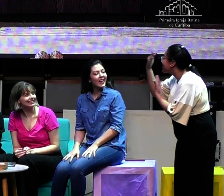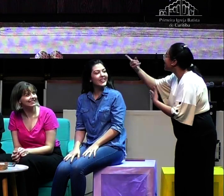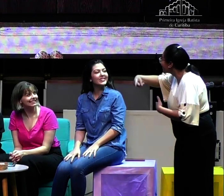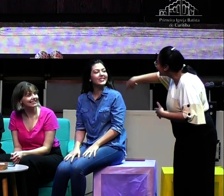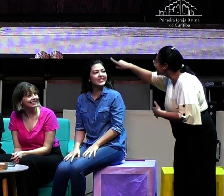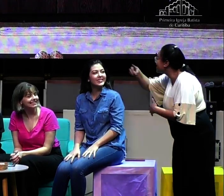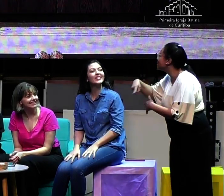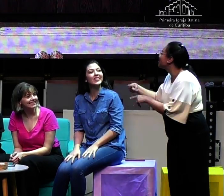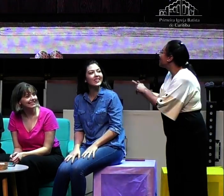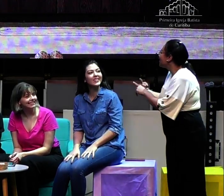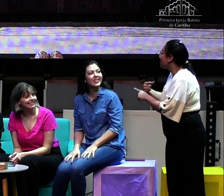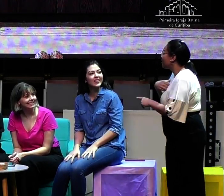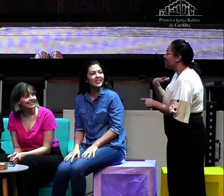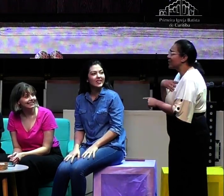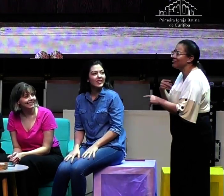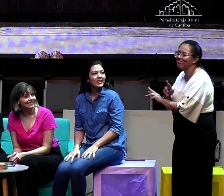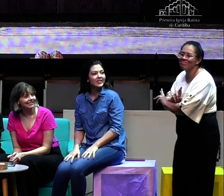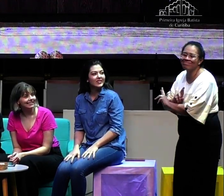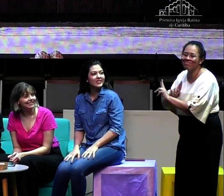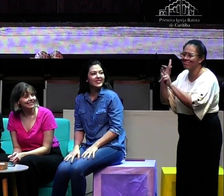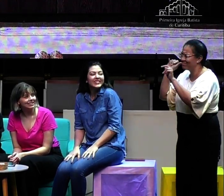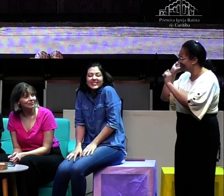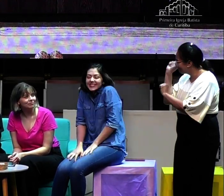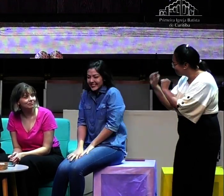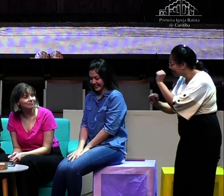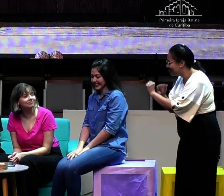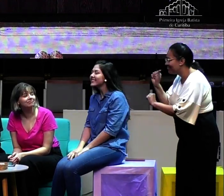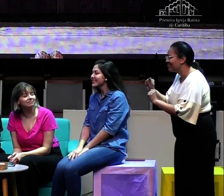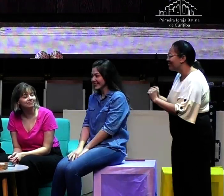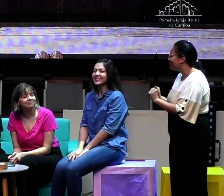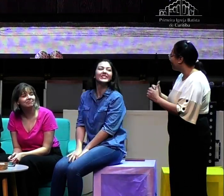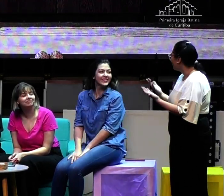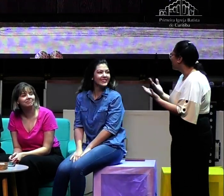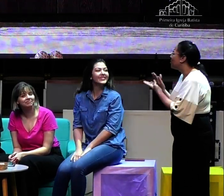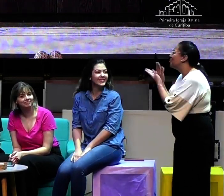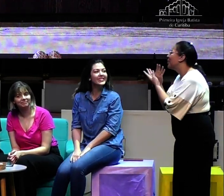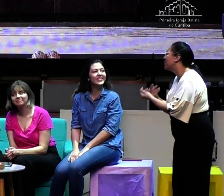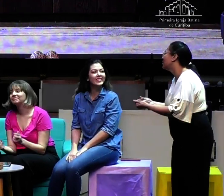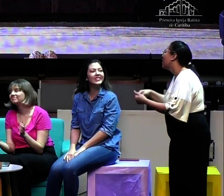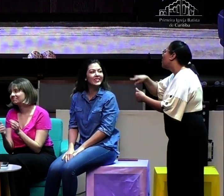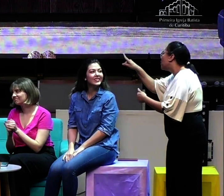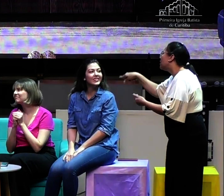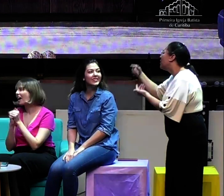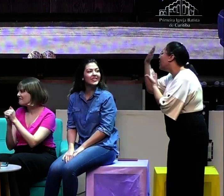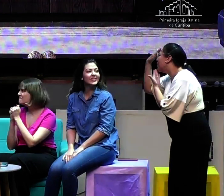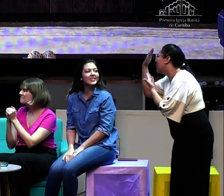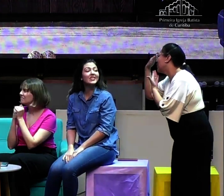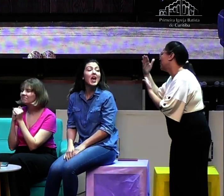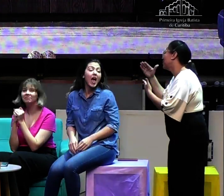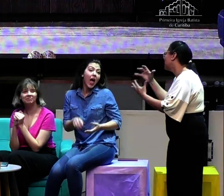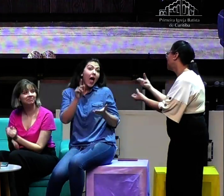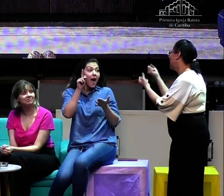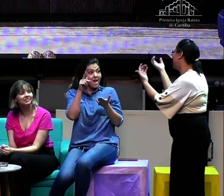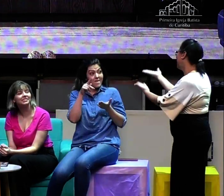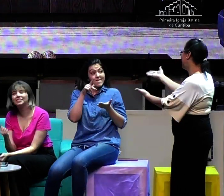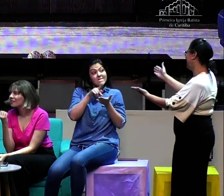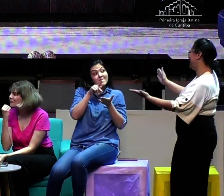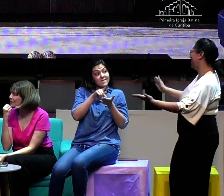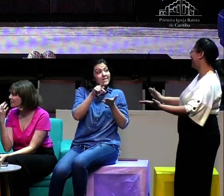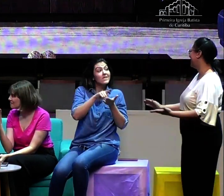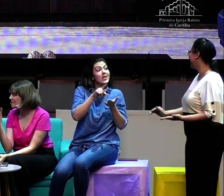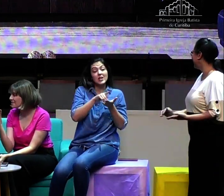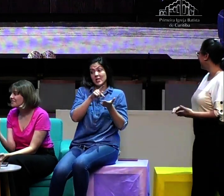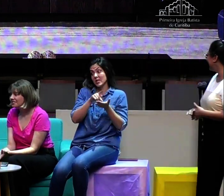é quem agradeço. Eu agradeço a vida de vocês, porque a minha filha está mudada. Ela está muito diferente, está muito feliz. Amém. Então